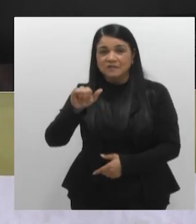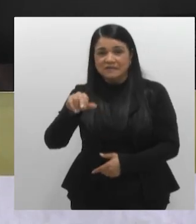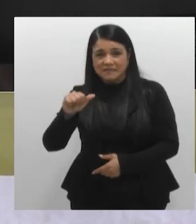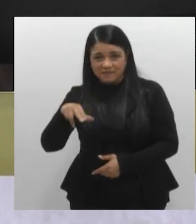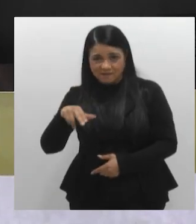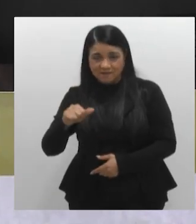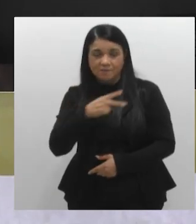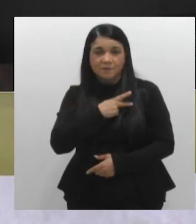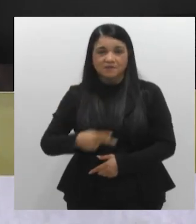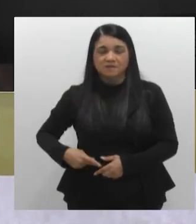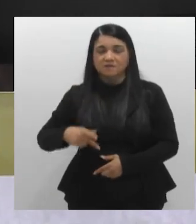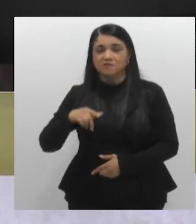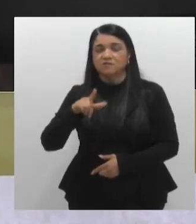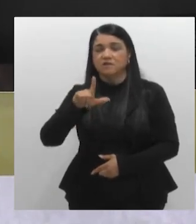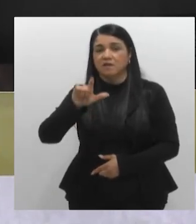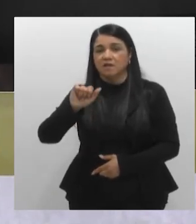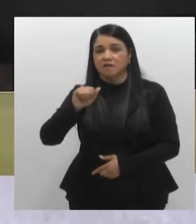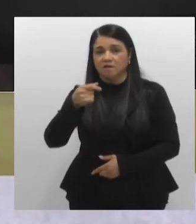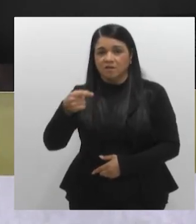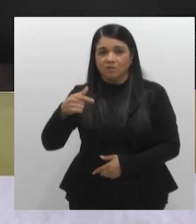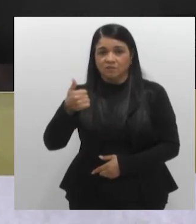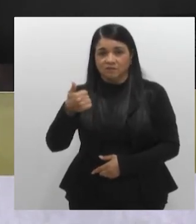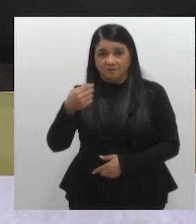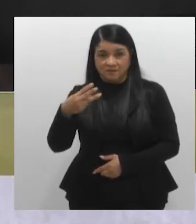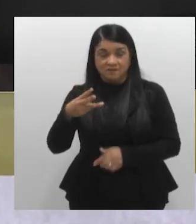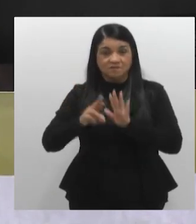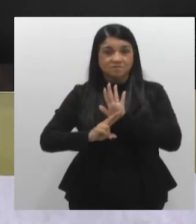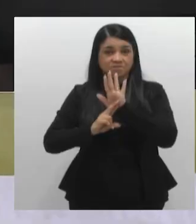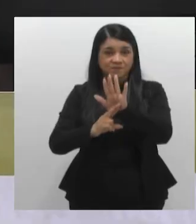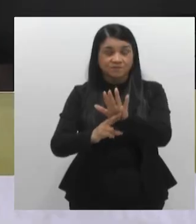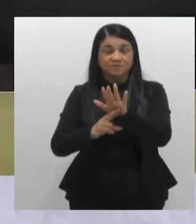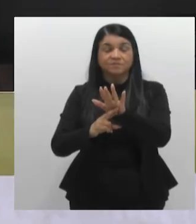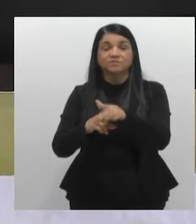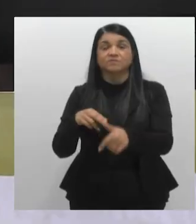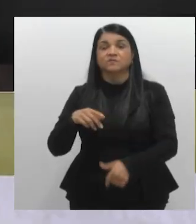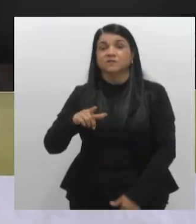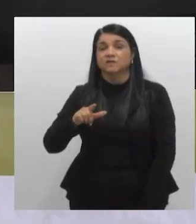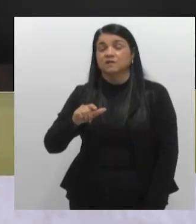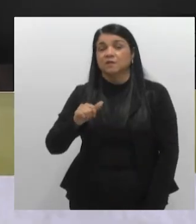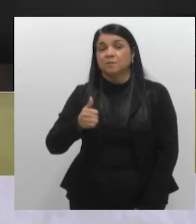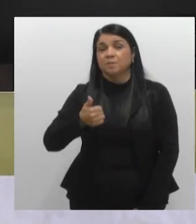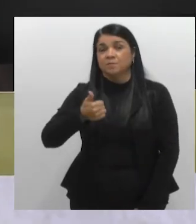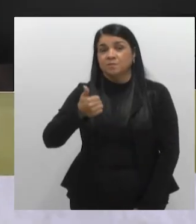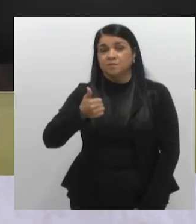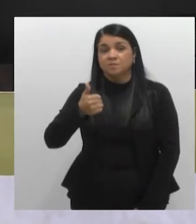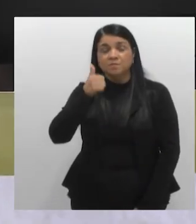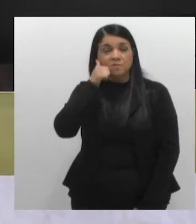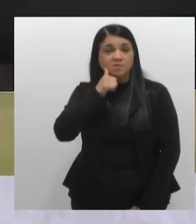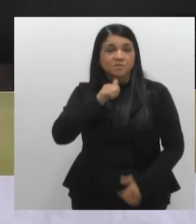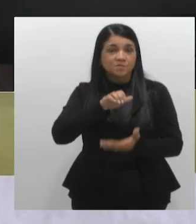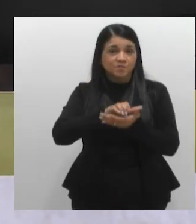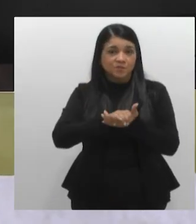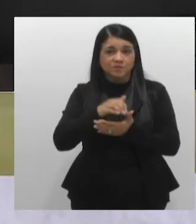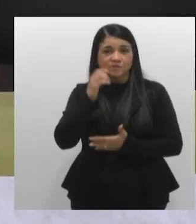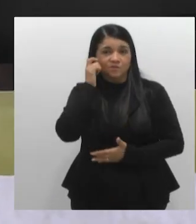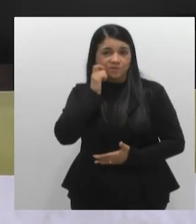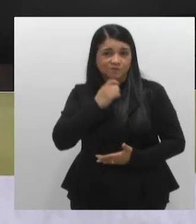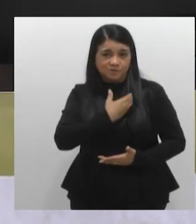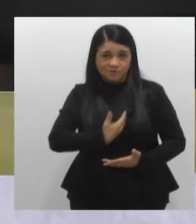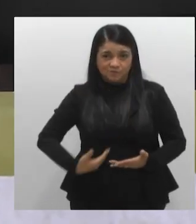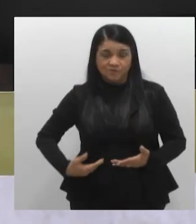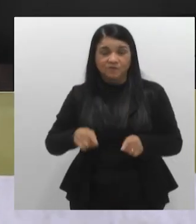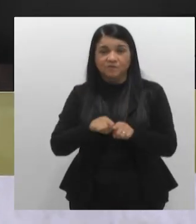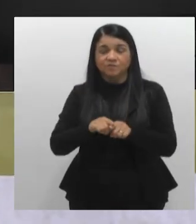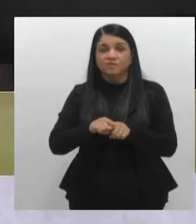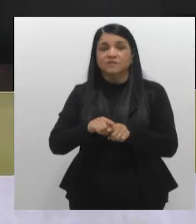13. Obrigado, Lu, representando a nossa primeira-dama. Eu queria também entregar e chamar a Wagner Calisto,